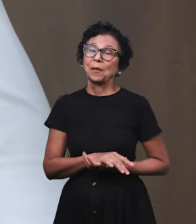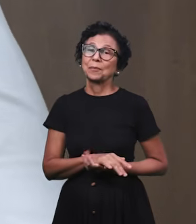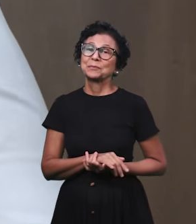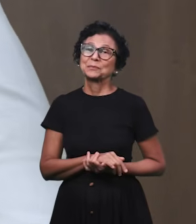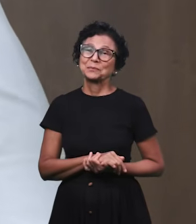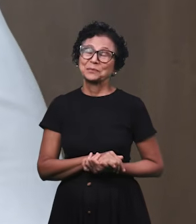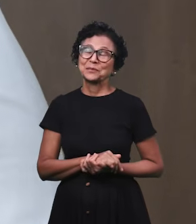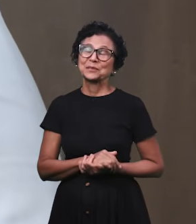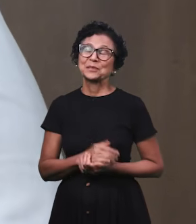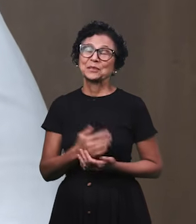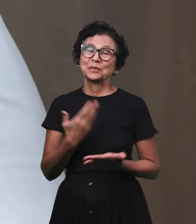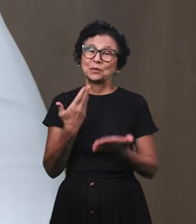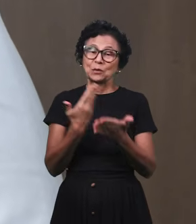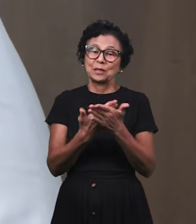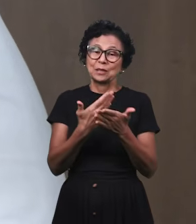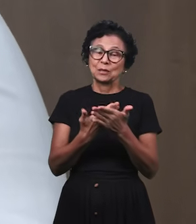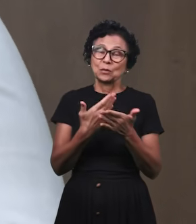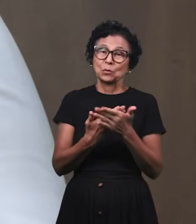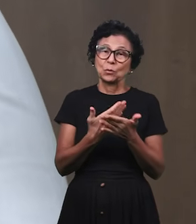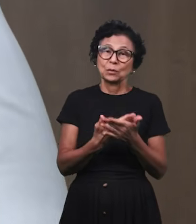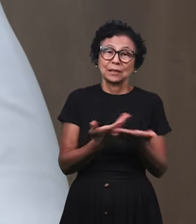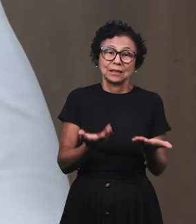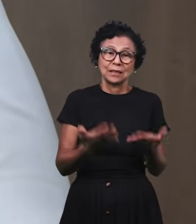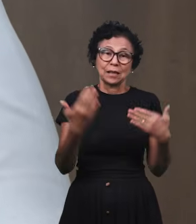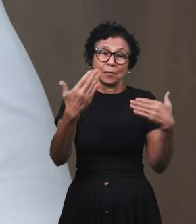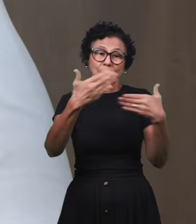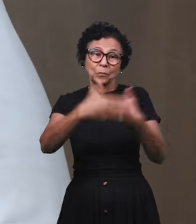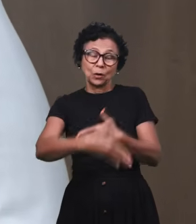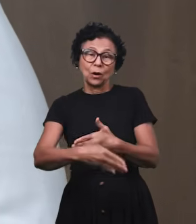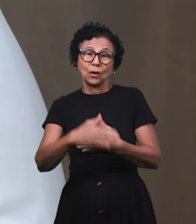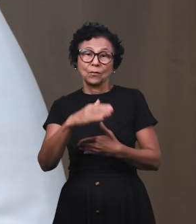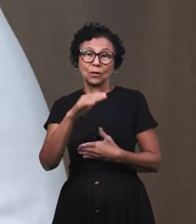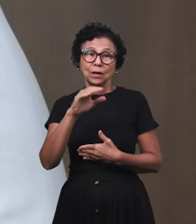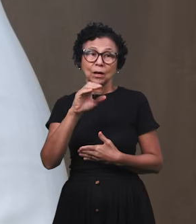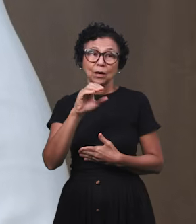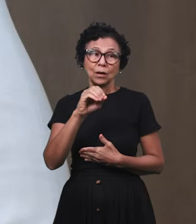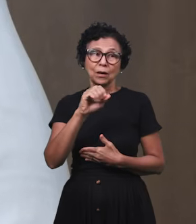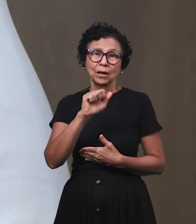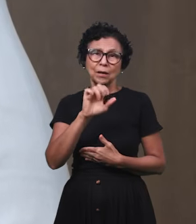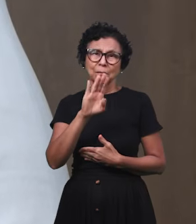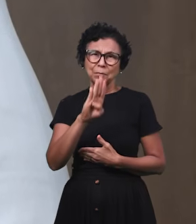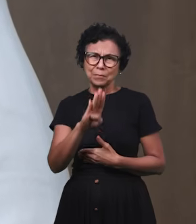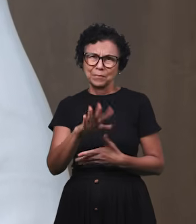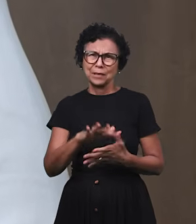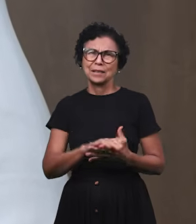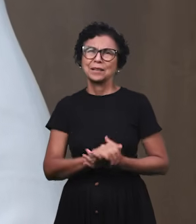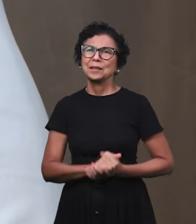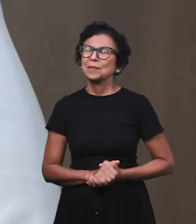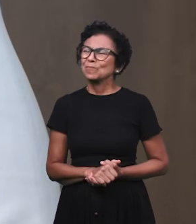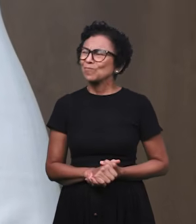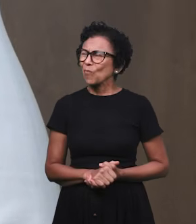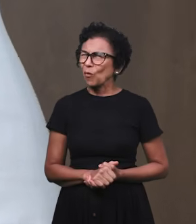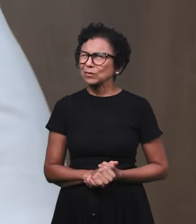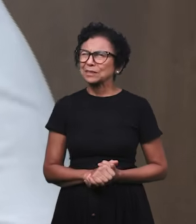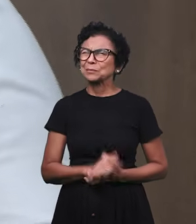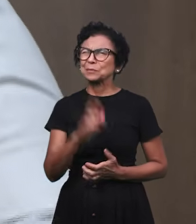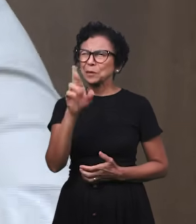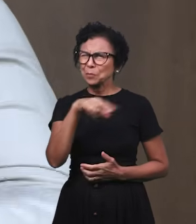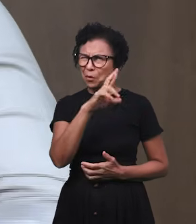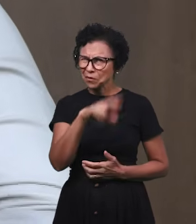primeira? Porque a gente sabe que o índice de aprovação não é dos maiores. E como fica também a questão daqueles alunos